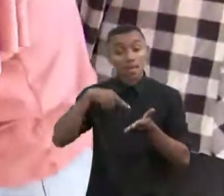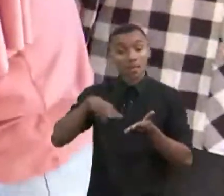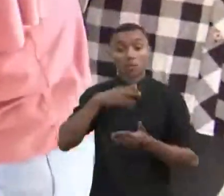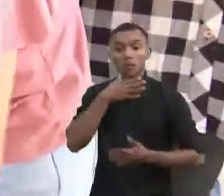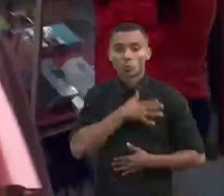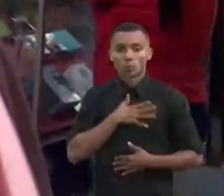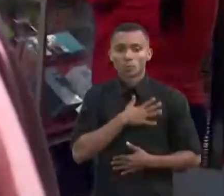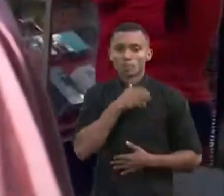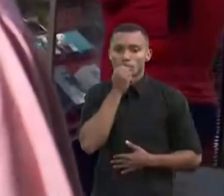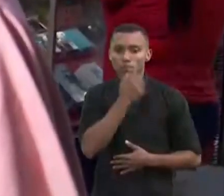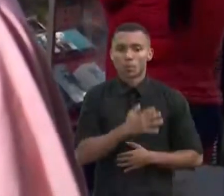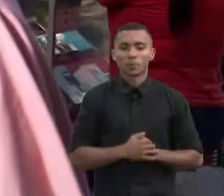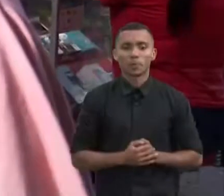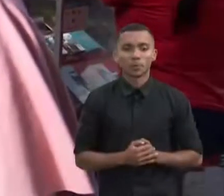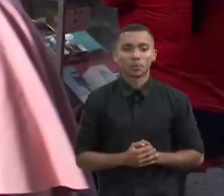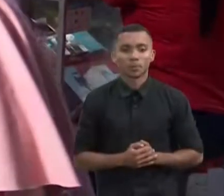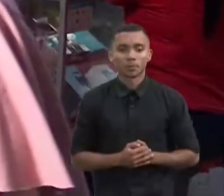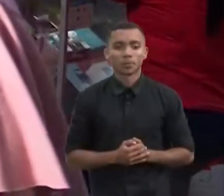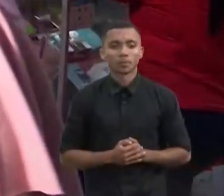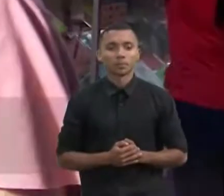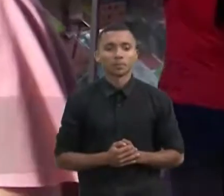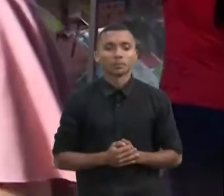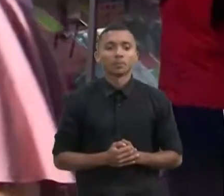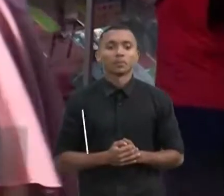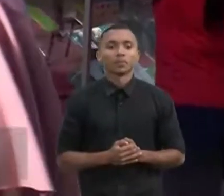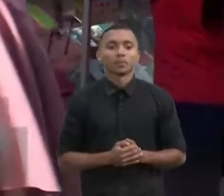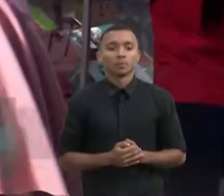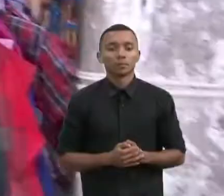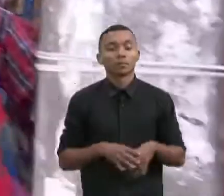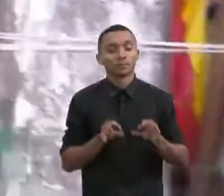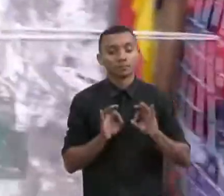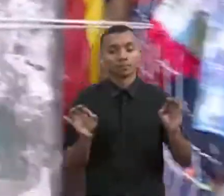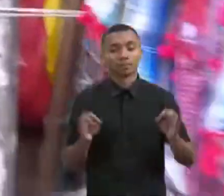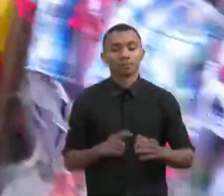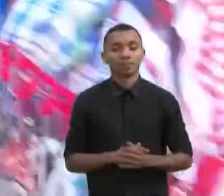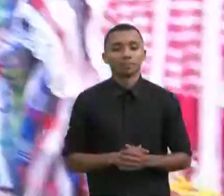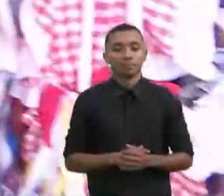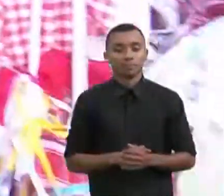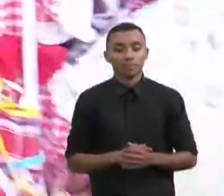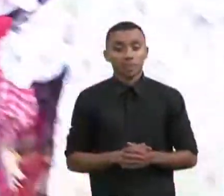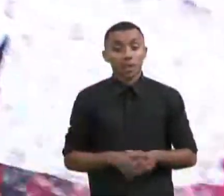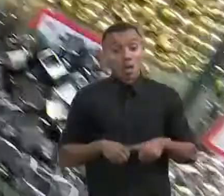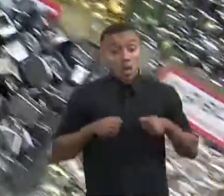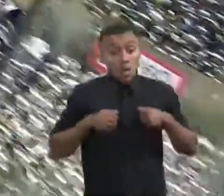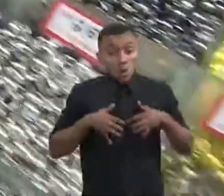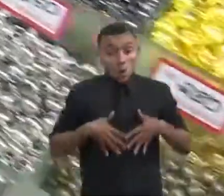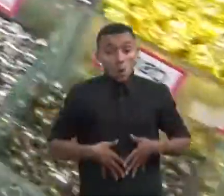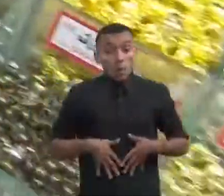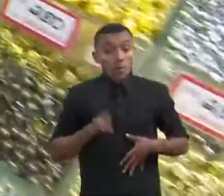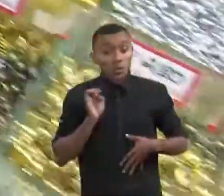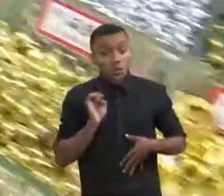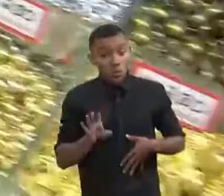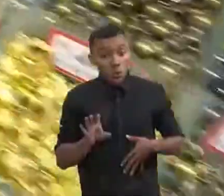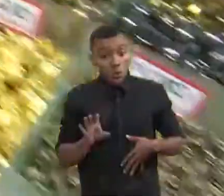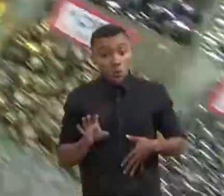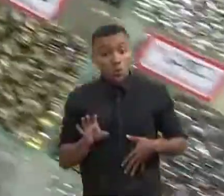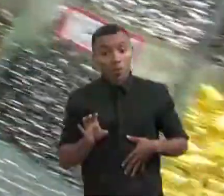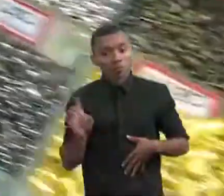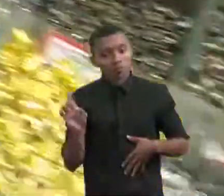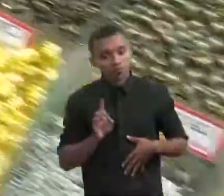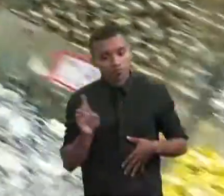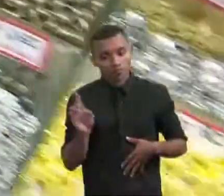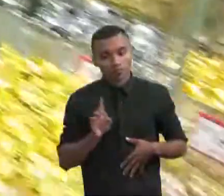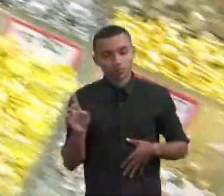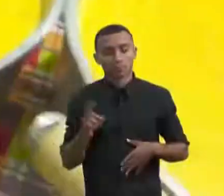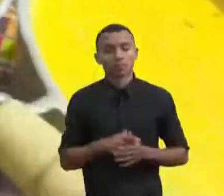que tem visto. É disso que a gente procura, um preço bem acessível. E não são só as roupas e os acessórios que impulsionam as vendas